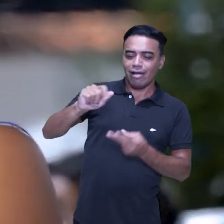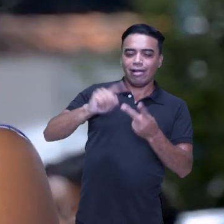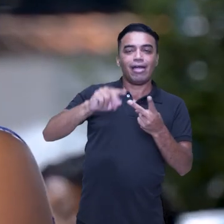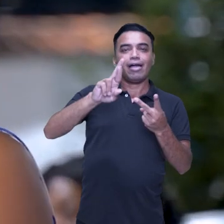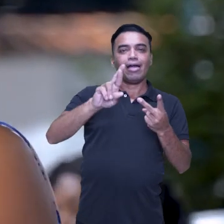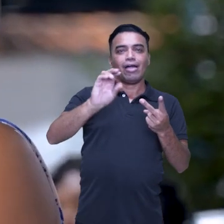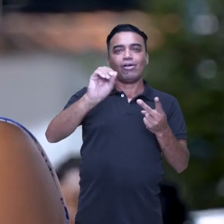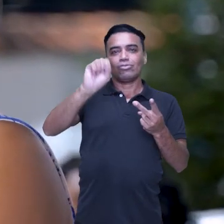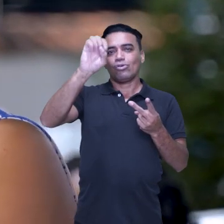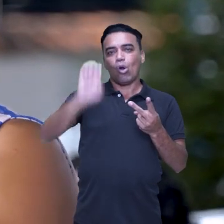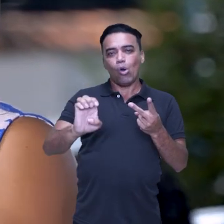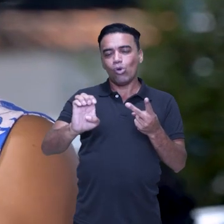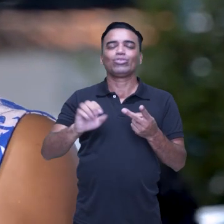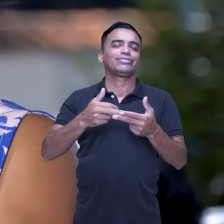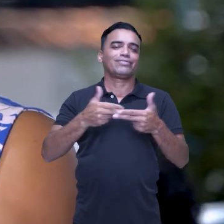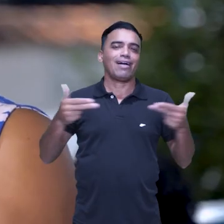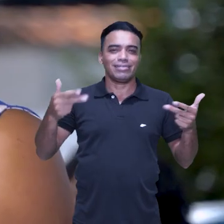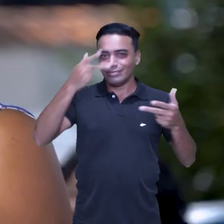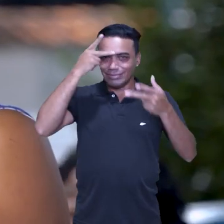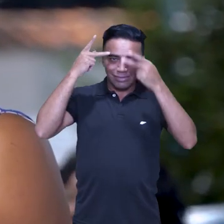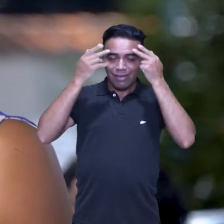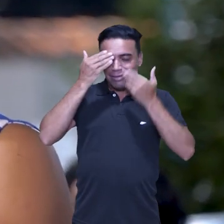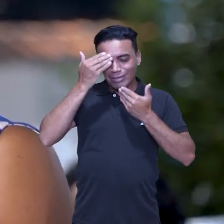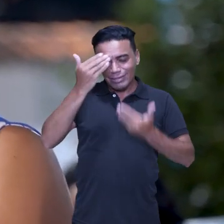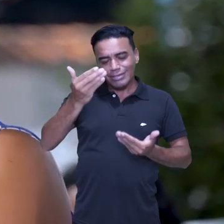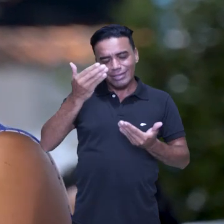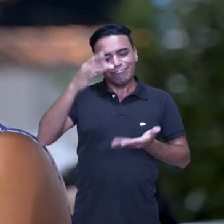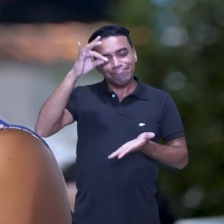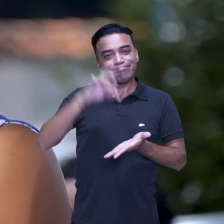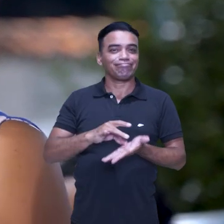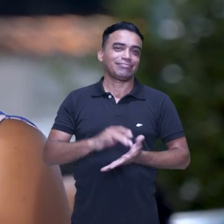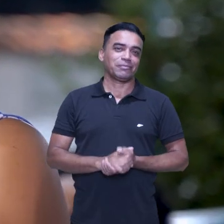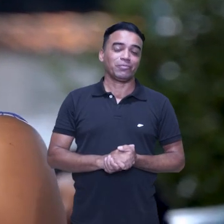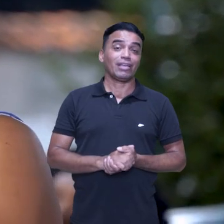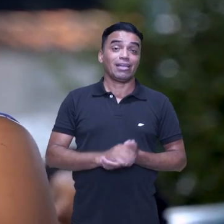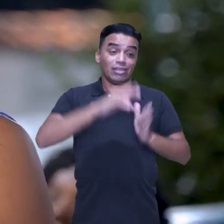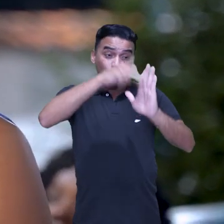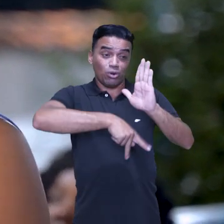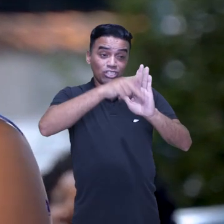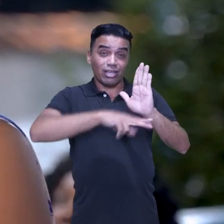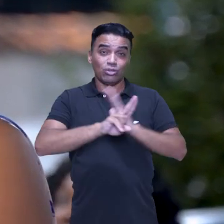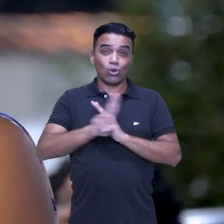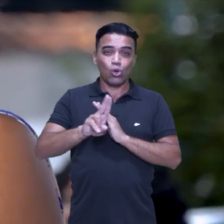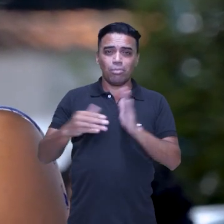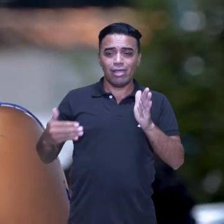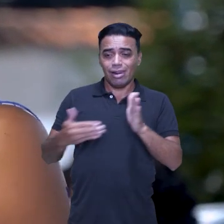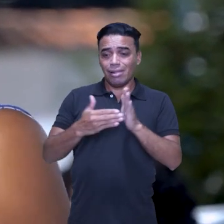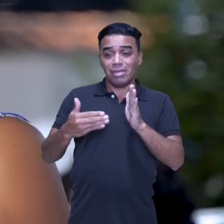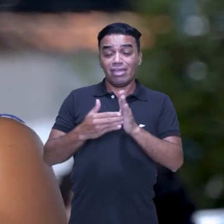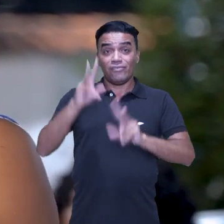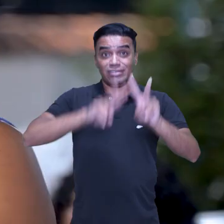meninos fotógrafos. E quero agradecer muito mesmo, que até o nome desse projeto ficou lindo, né? Os